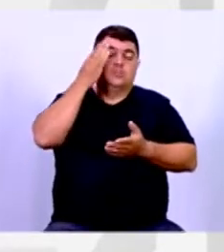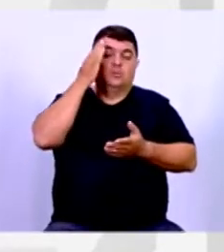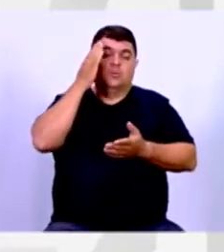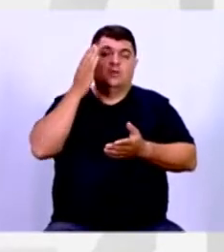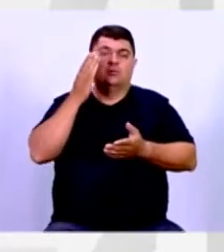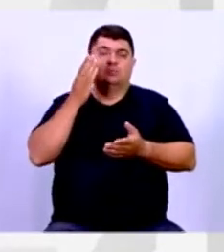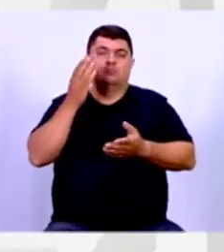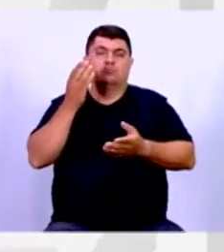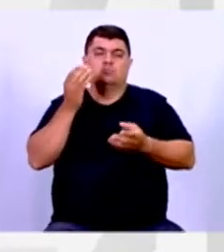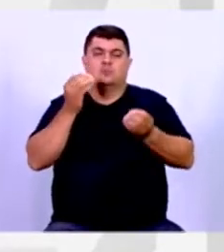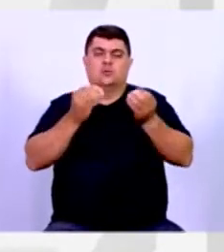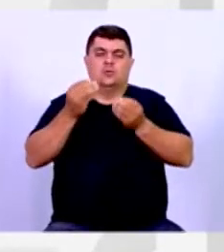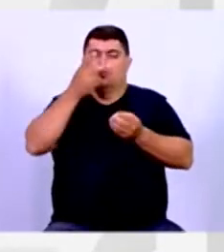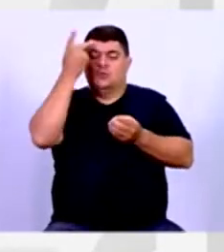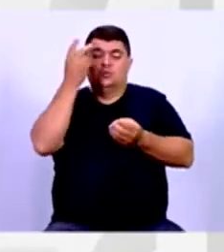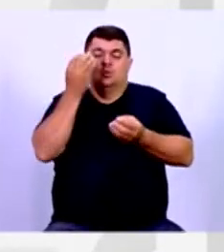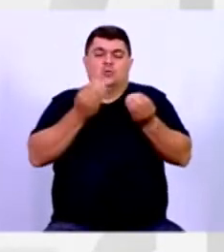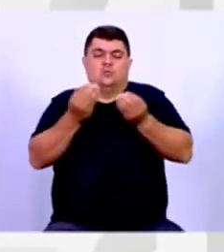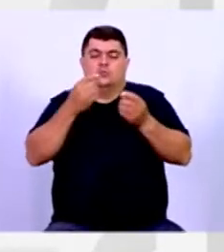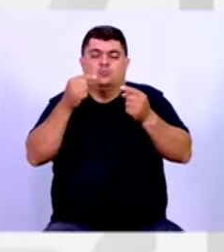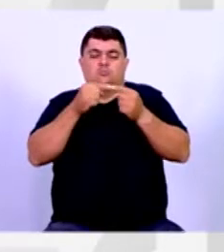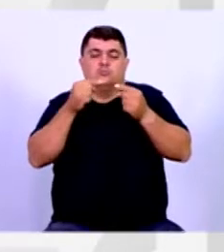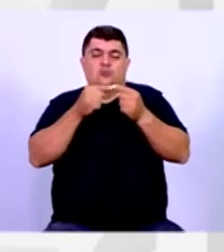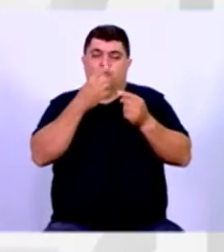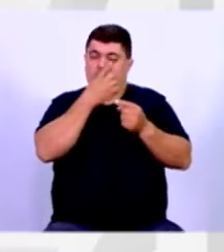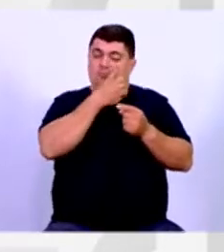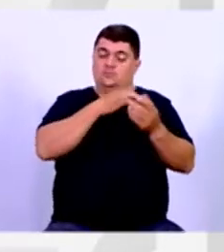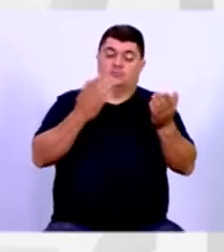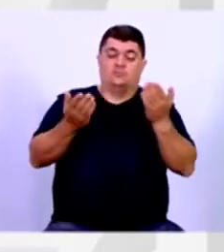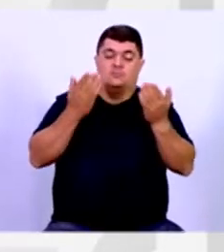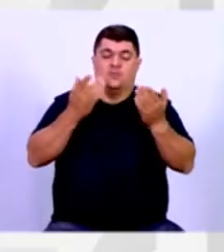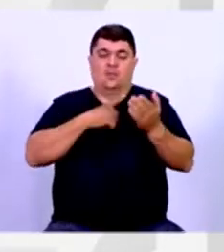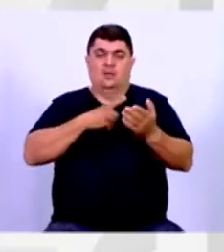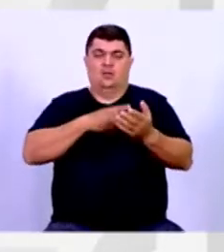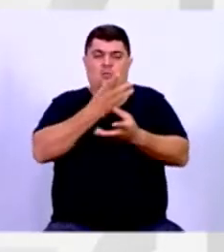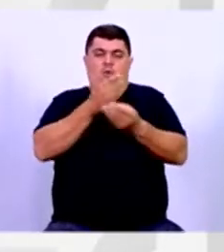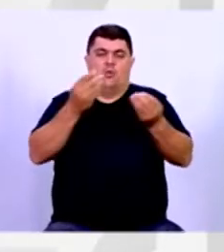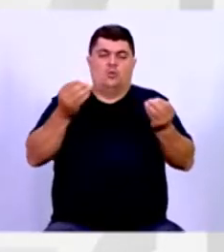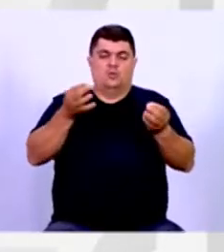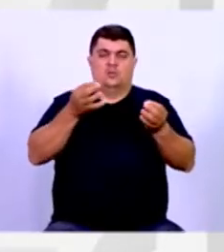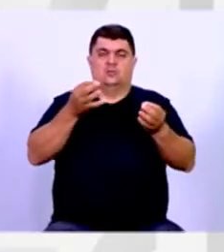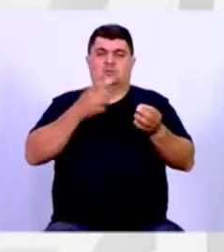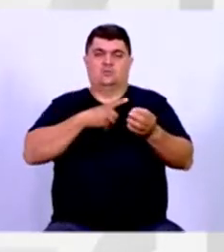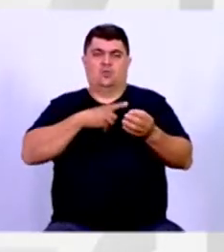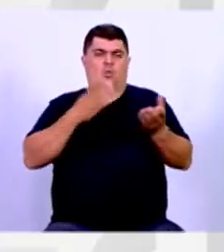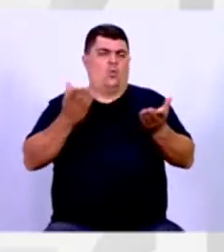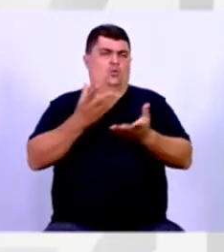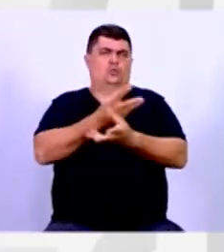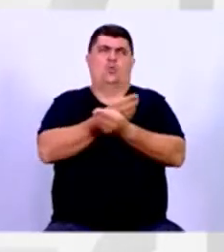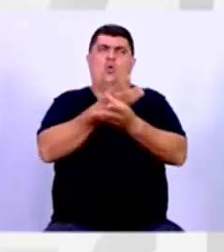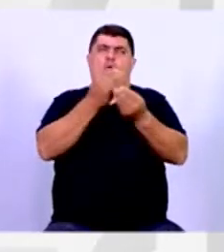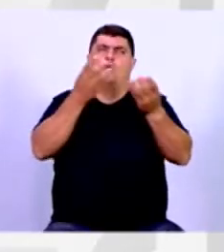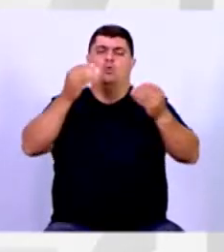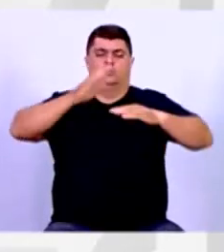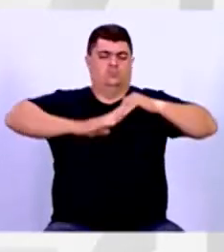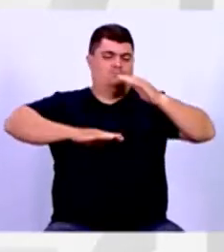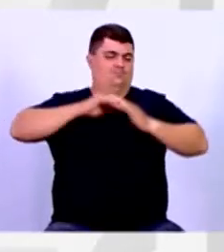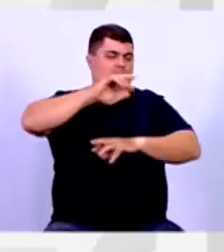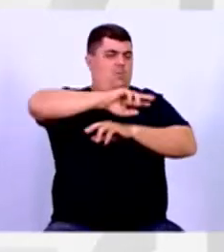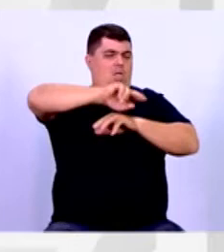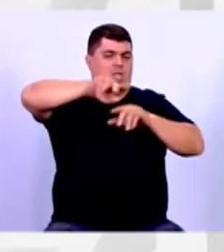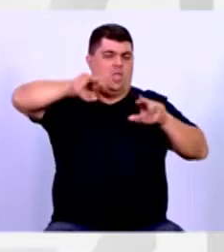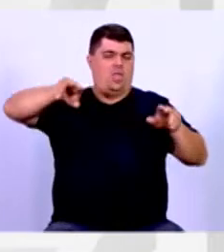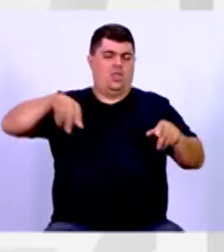mede as aptidões, né? Esse indivíduo que tem muitas opções, hoje em dia é inegável que existe um leque de profissões,